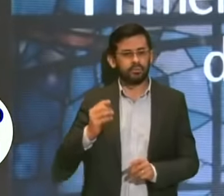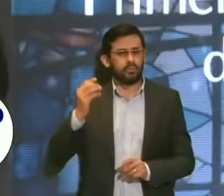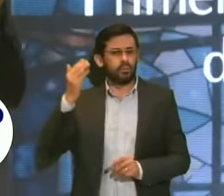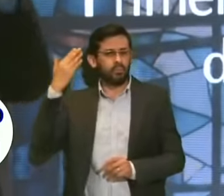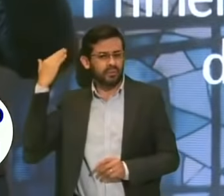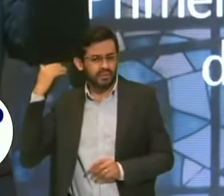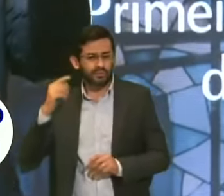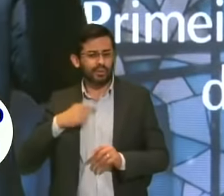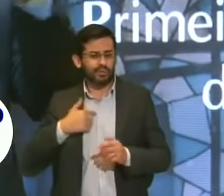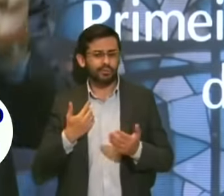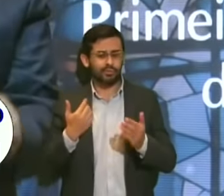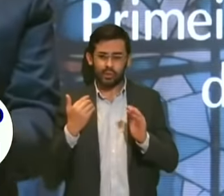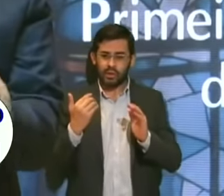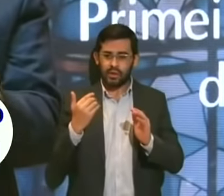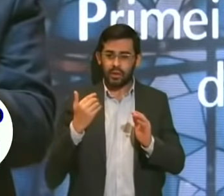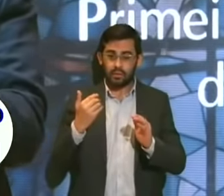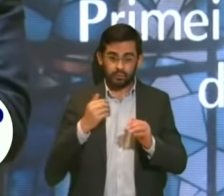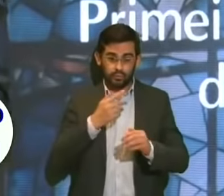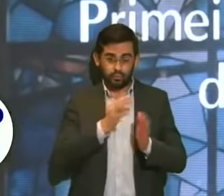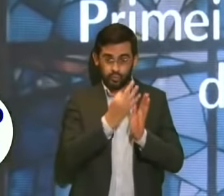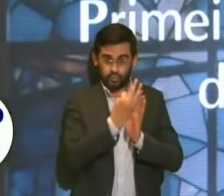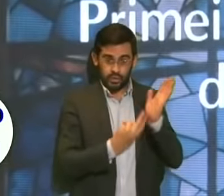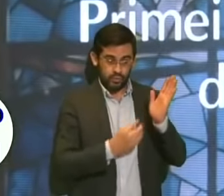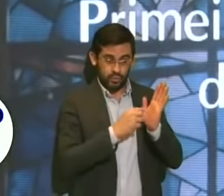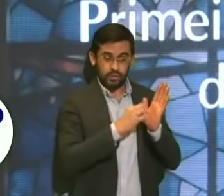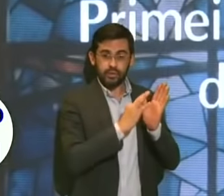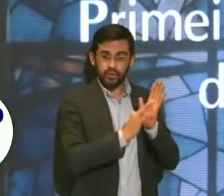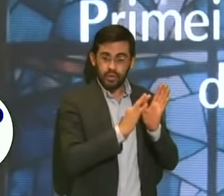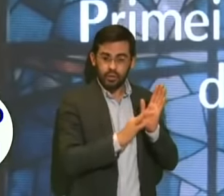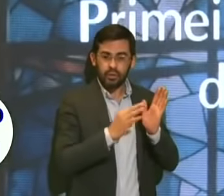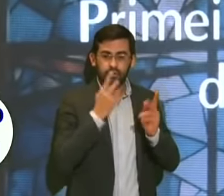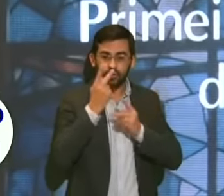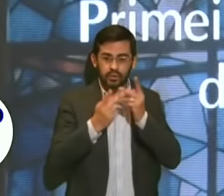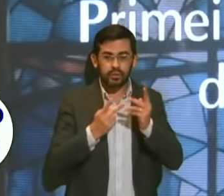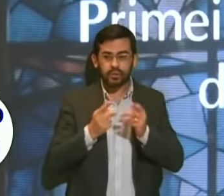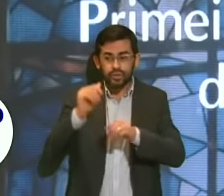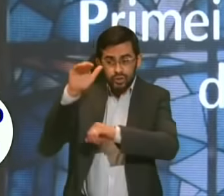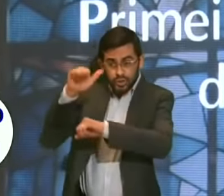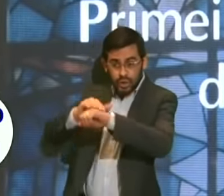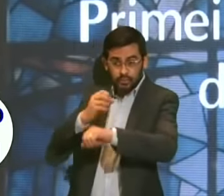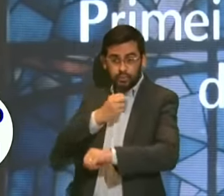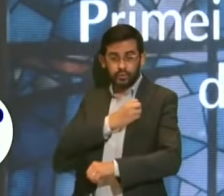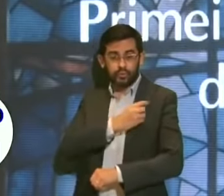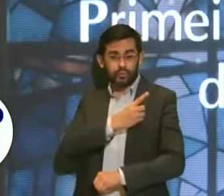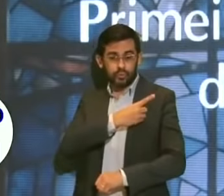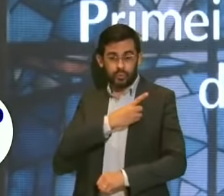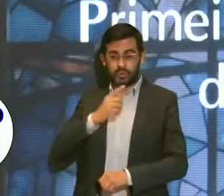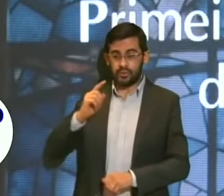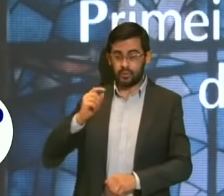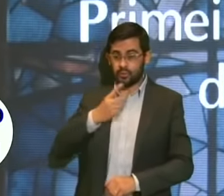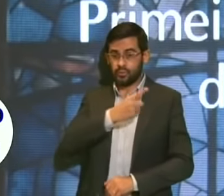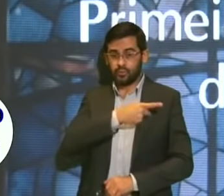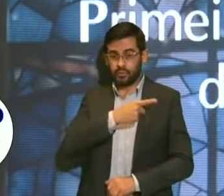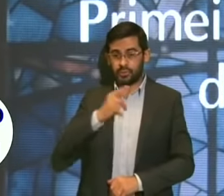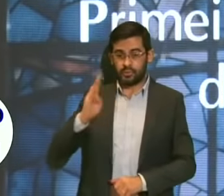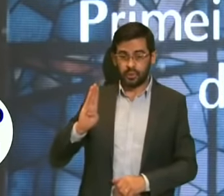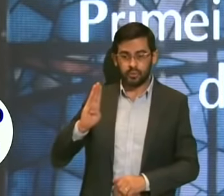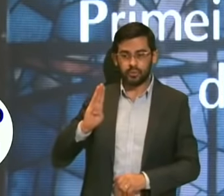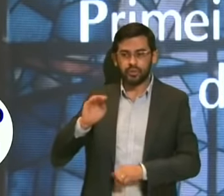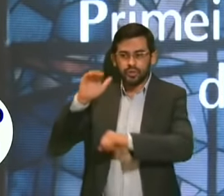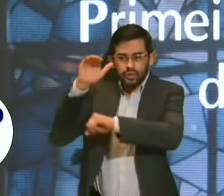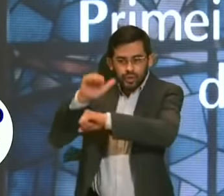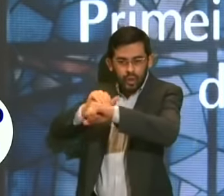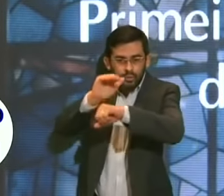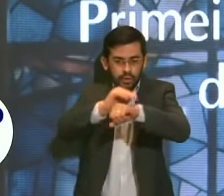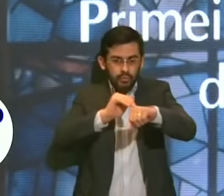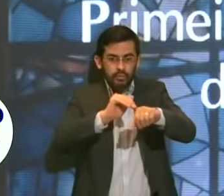pelo enfermo ele diz: chame os presbíteros. Mas aqui ele não fala dos presbíteros, ele diz uns aos outros.